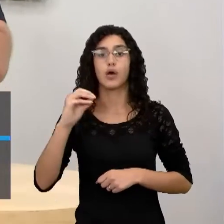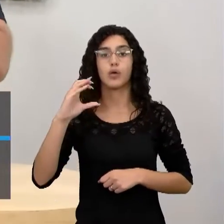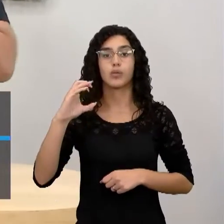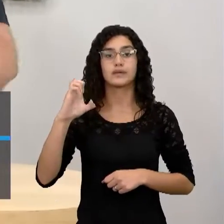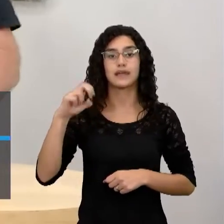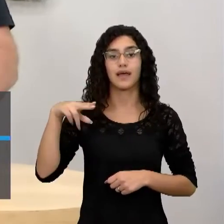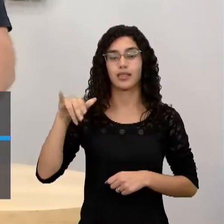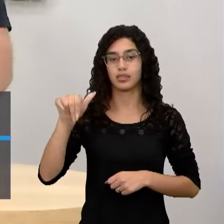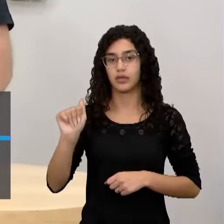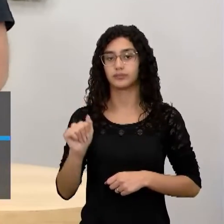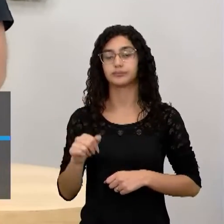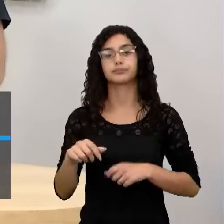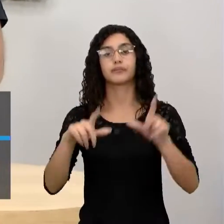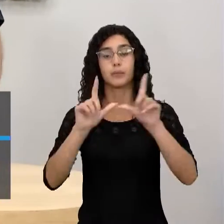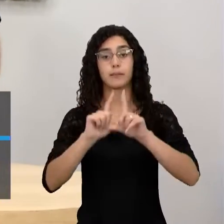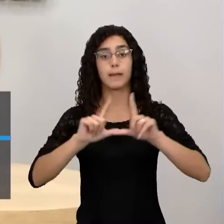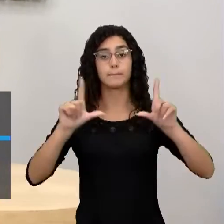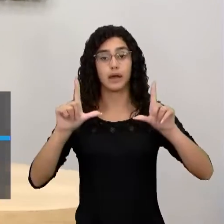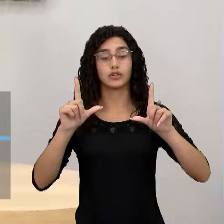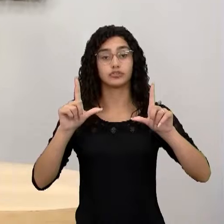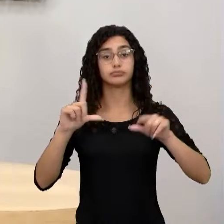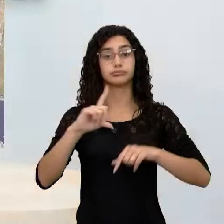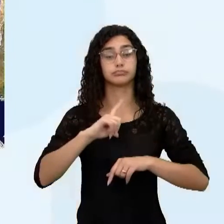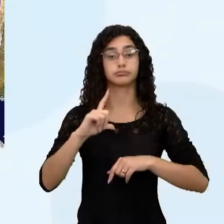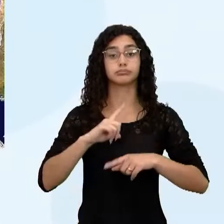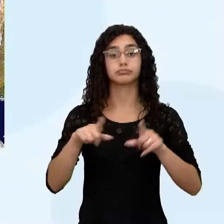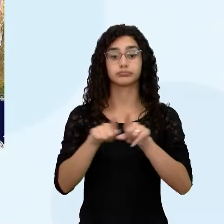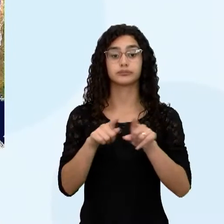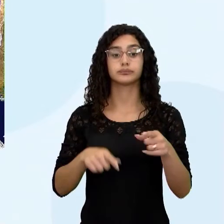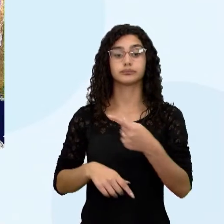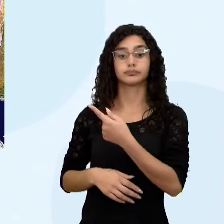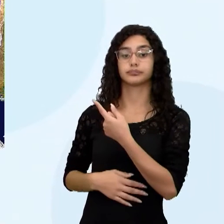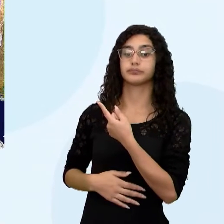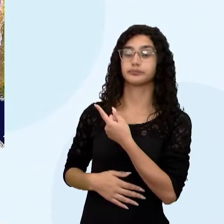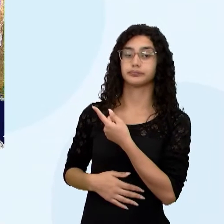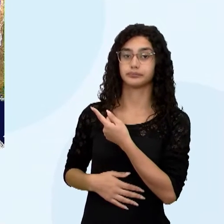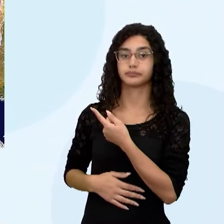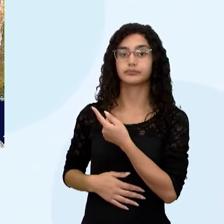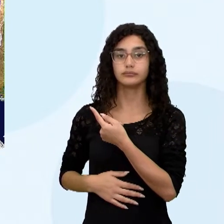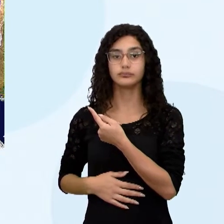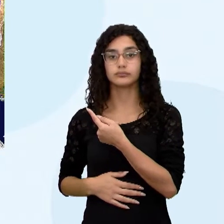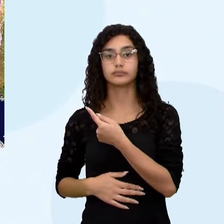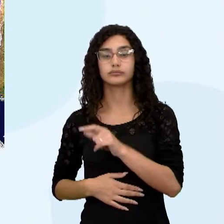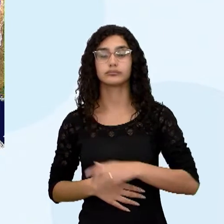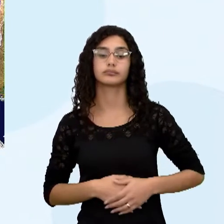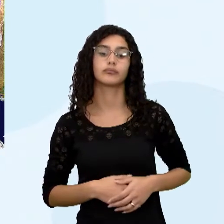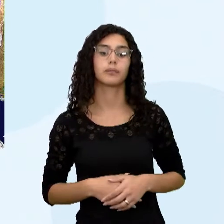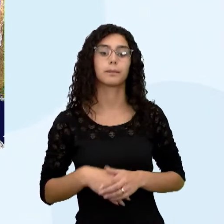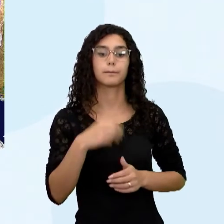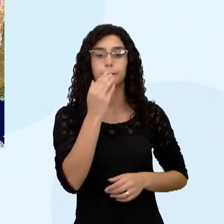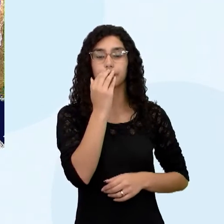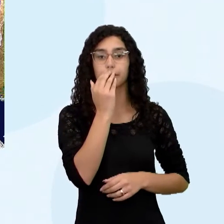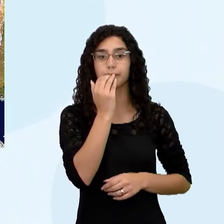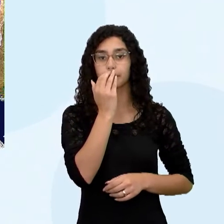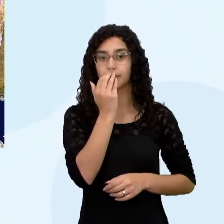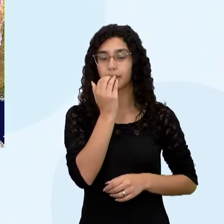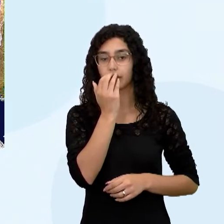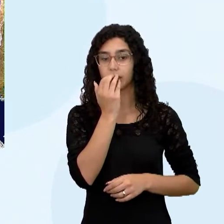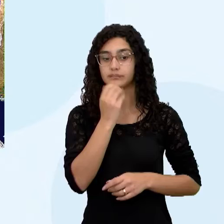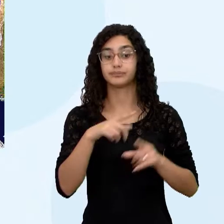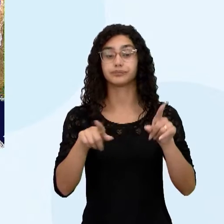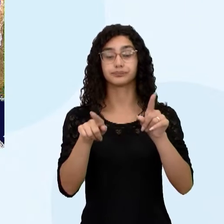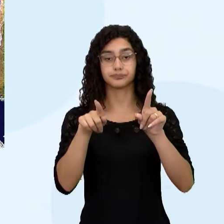Oceania. Vamos lá para uma imagem de satélite também da Oceania, olha lá, observando, né, grandes clarões, principalmente nas regiões